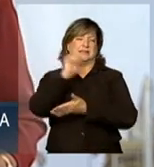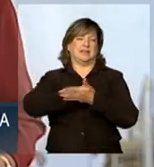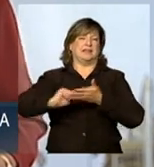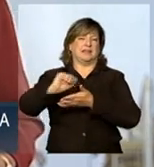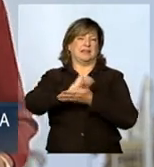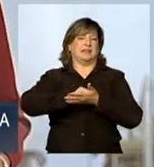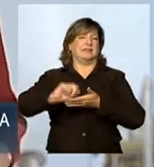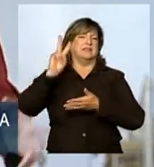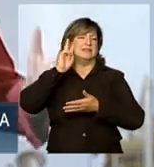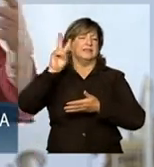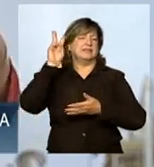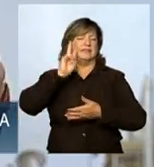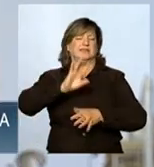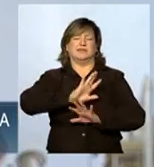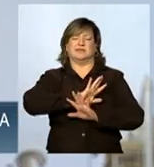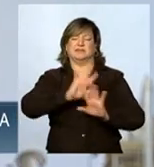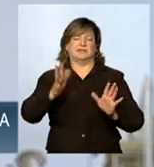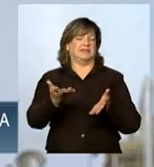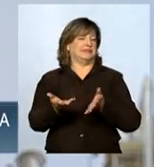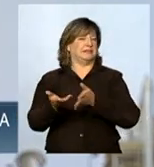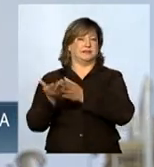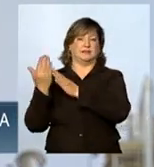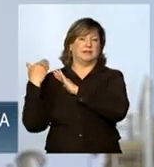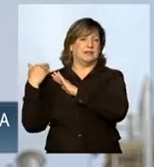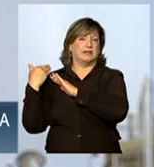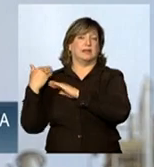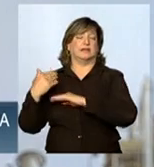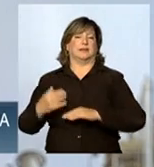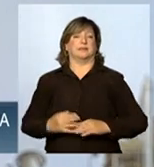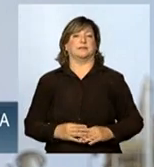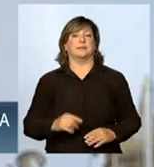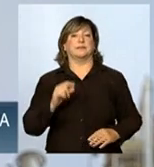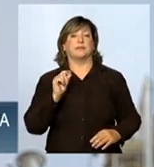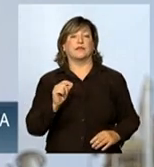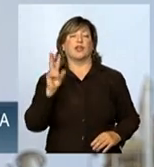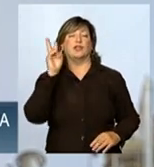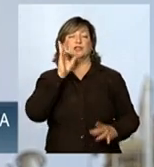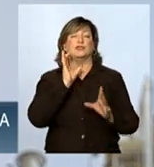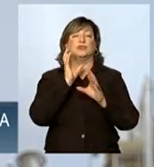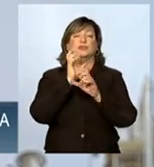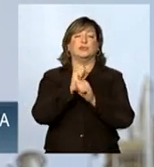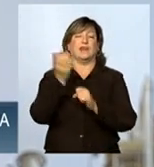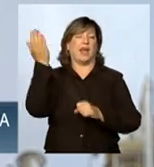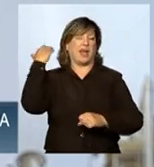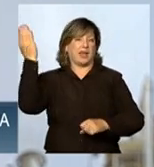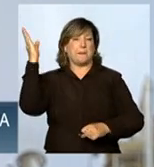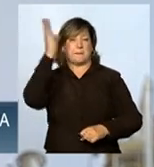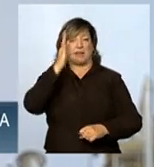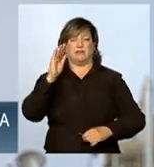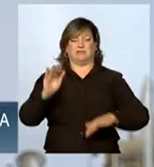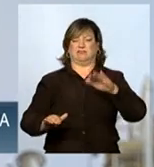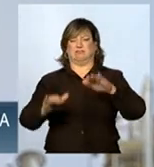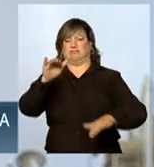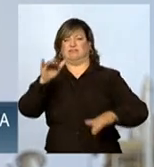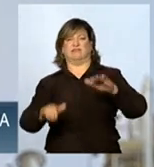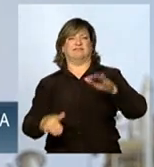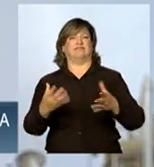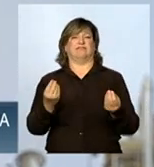aquela história trágica que foi a história da desigualdade do nosso